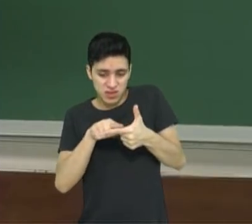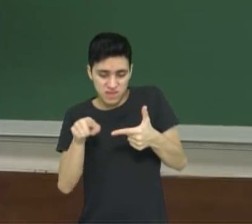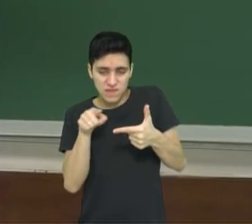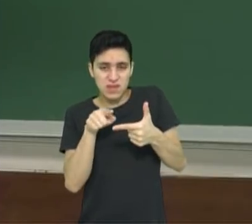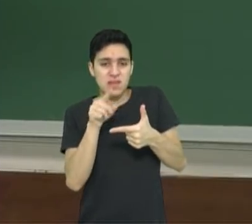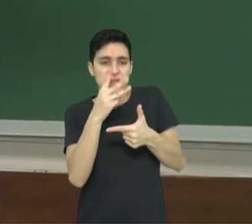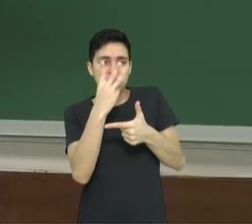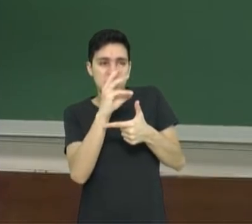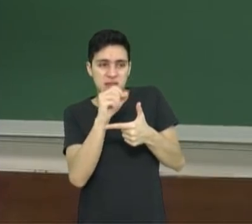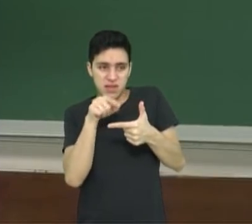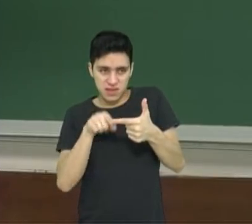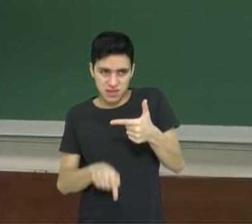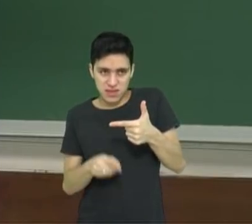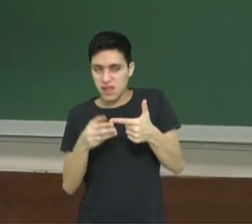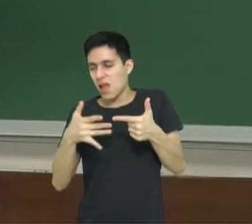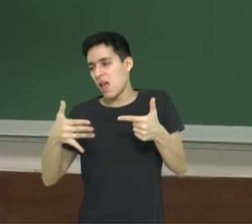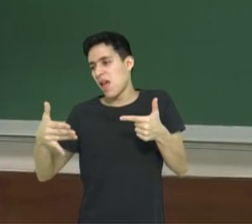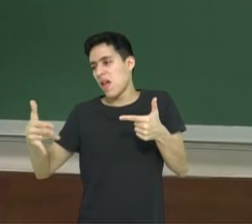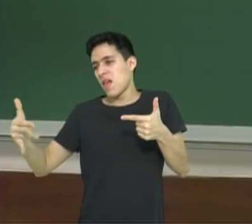dar